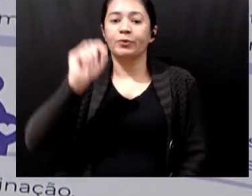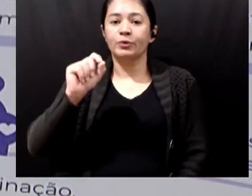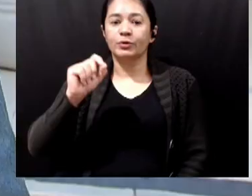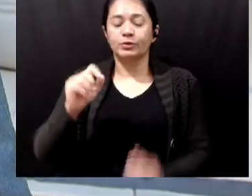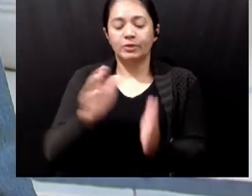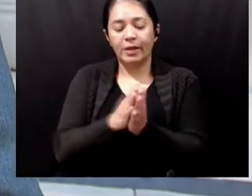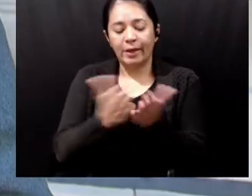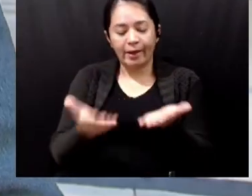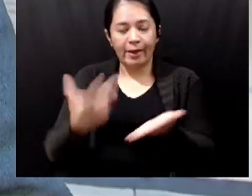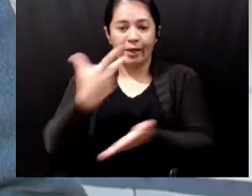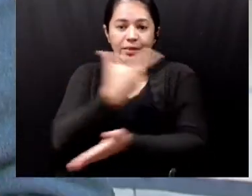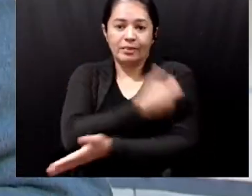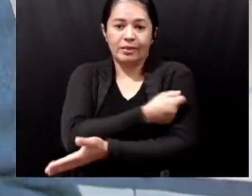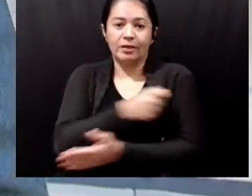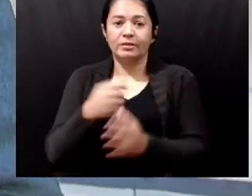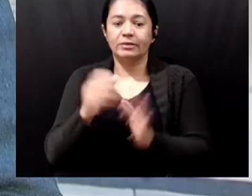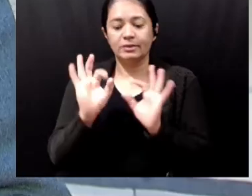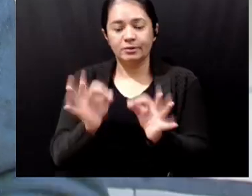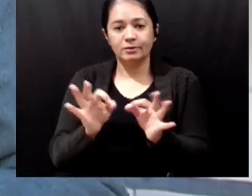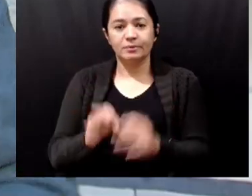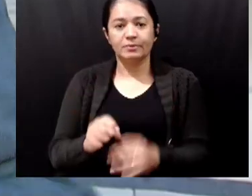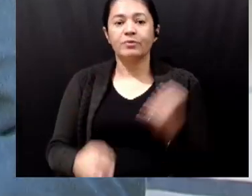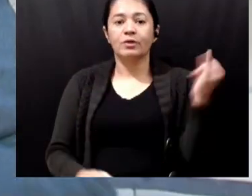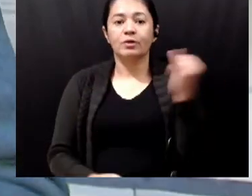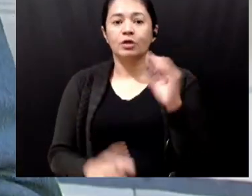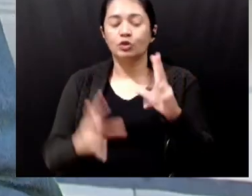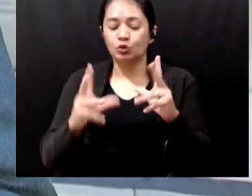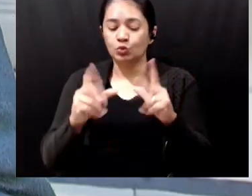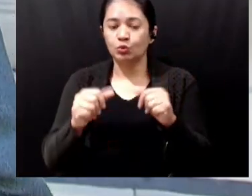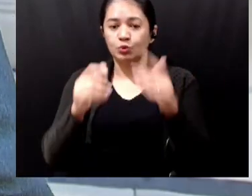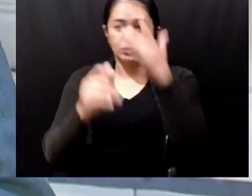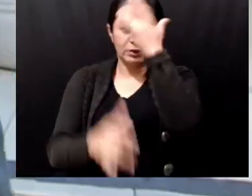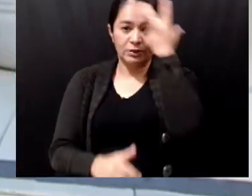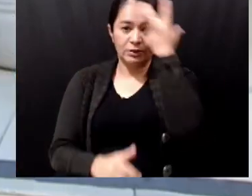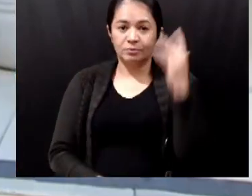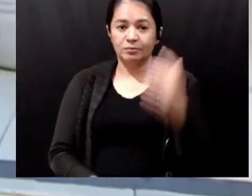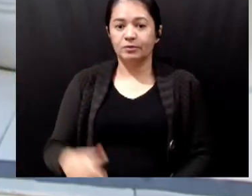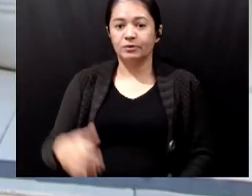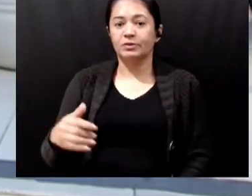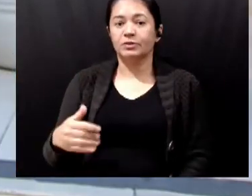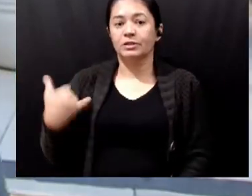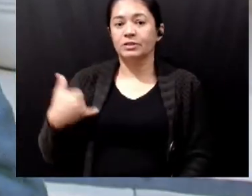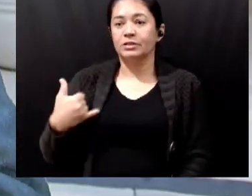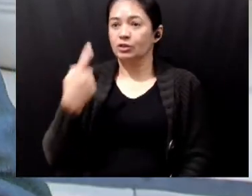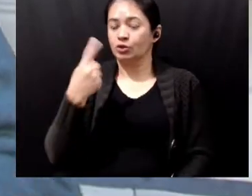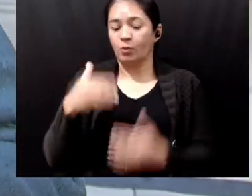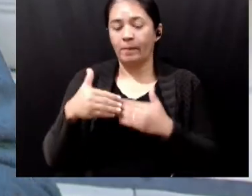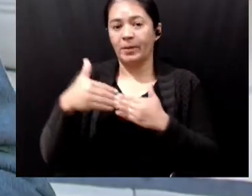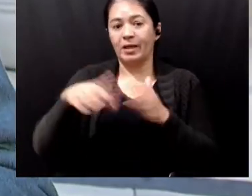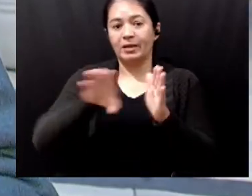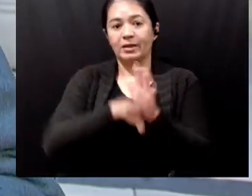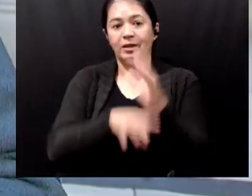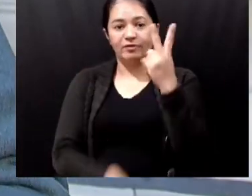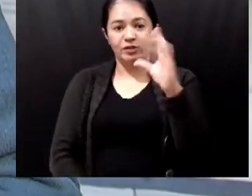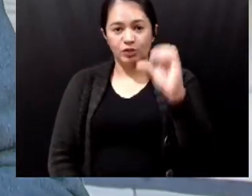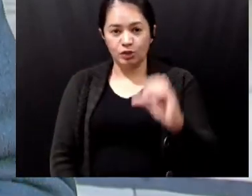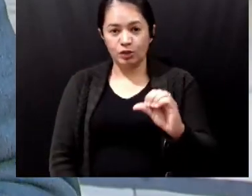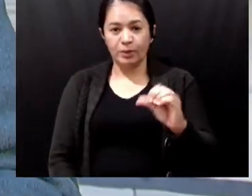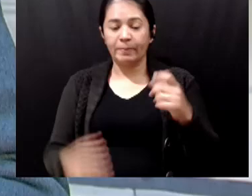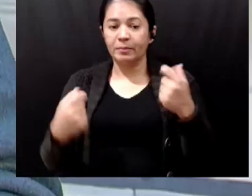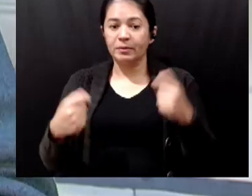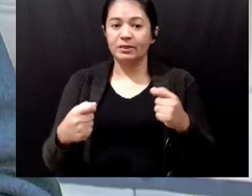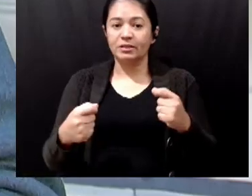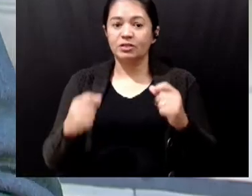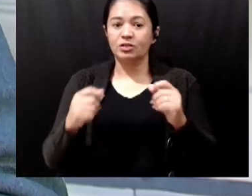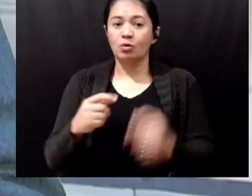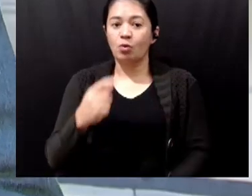em dia. É importante que todas as pessoas maiores de 1 ano de idade e até 29 anos tenham pelo menos